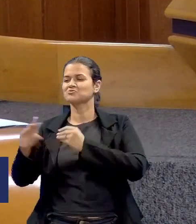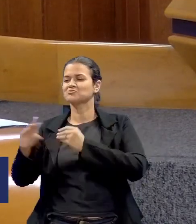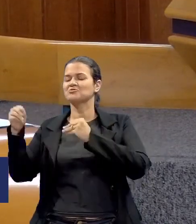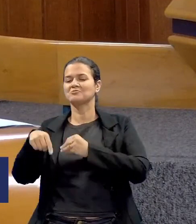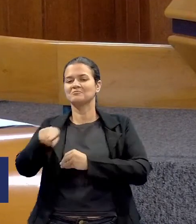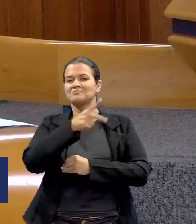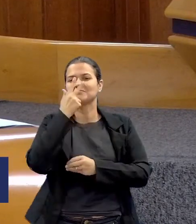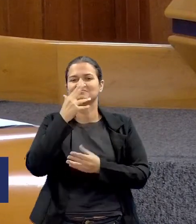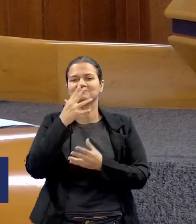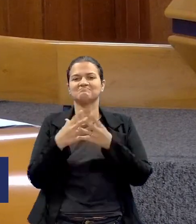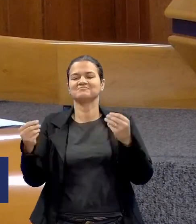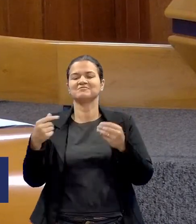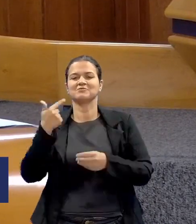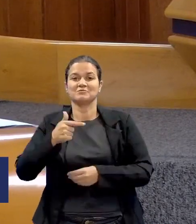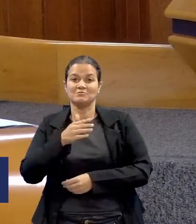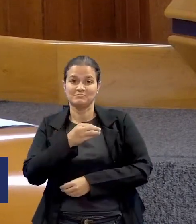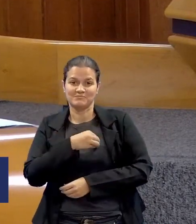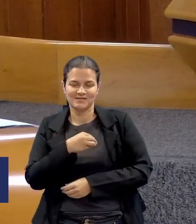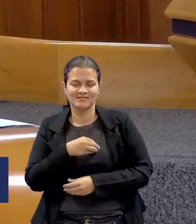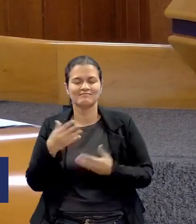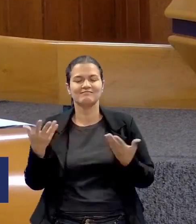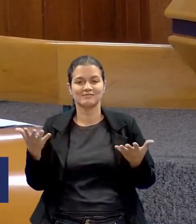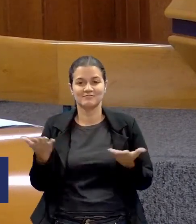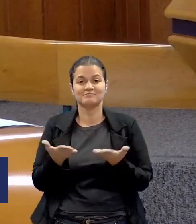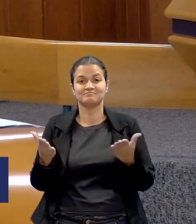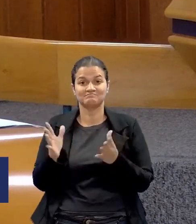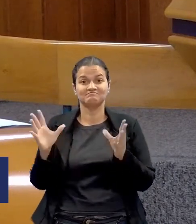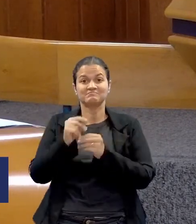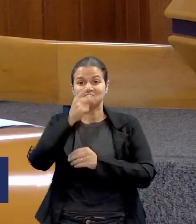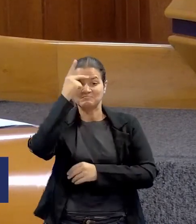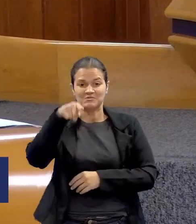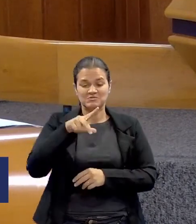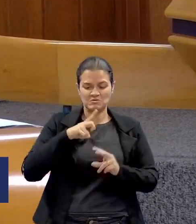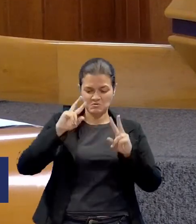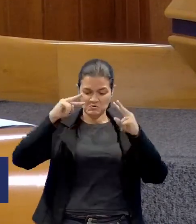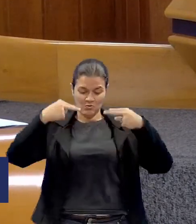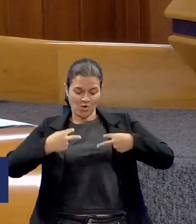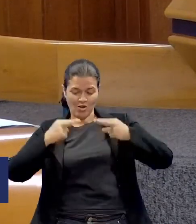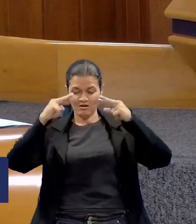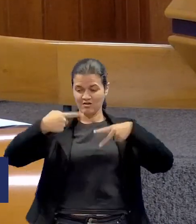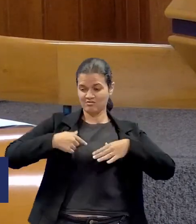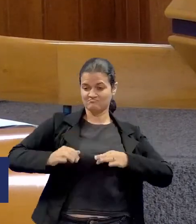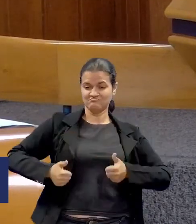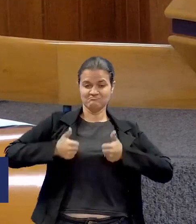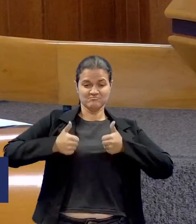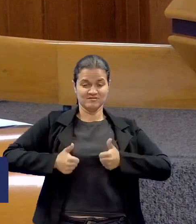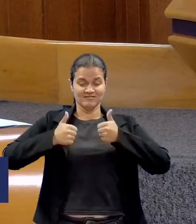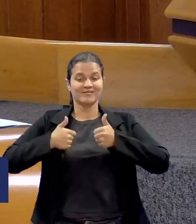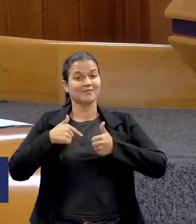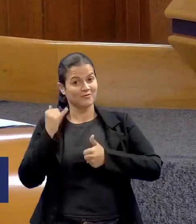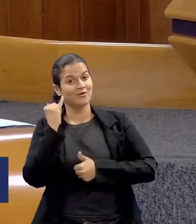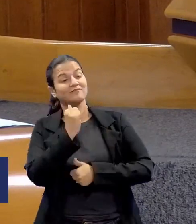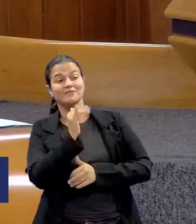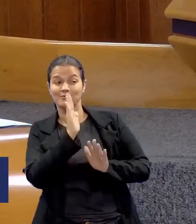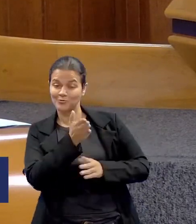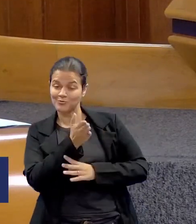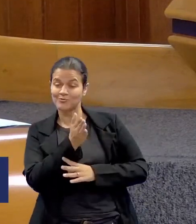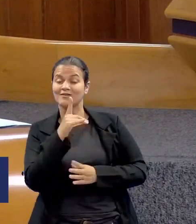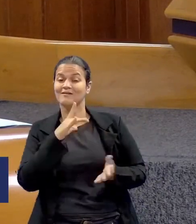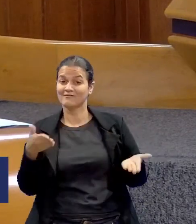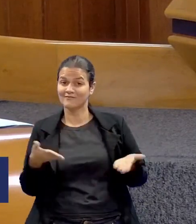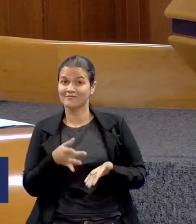pecados. Finalizando, aos narcisistas de plantão, eu aviso da realidade.